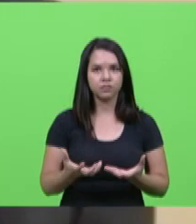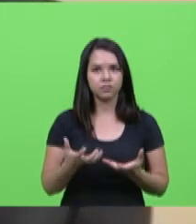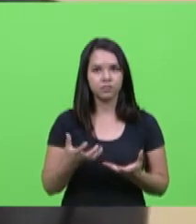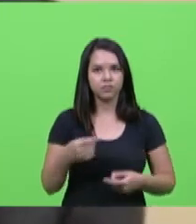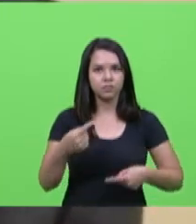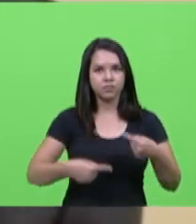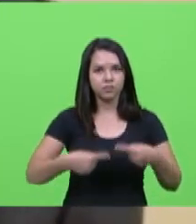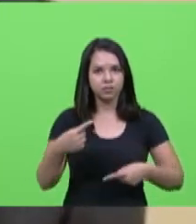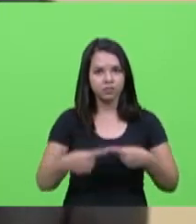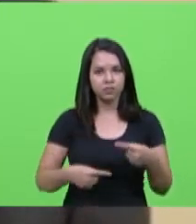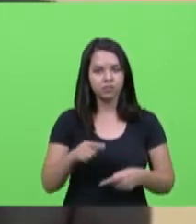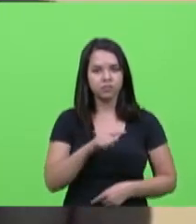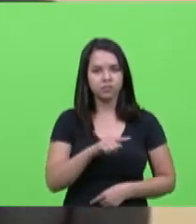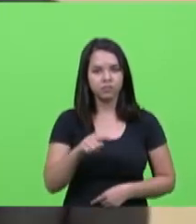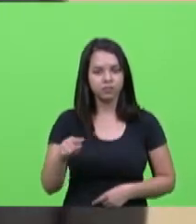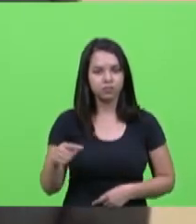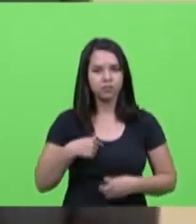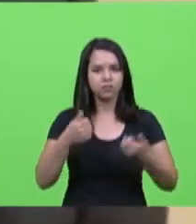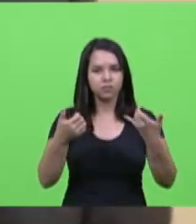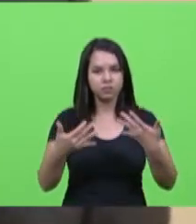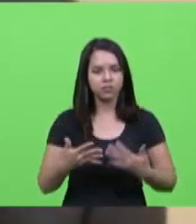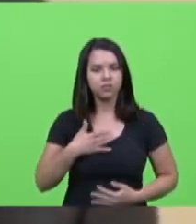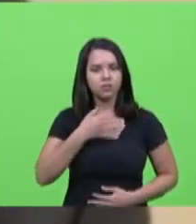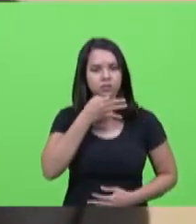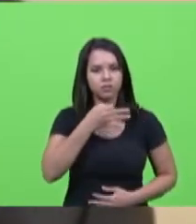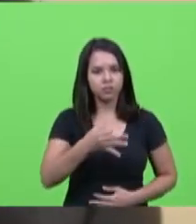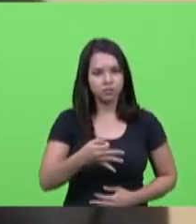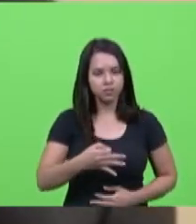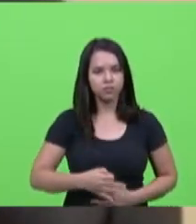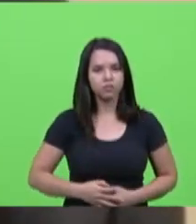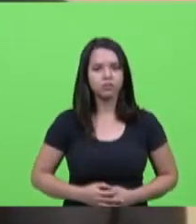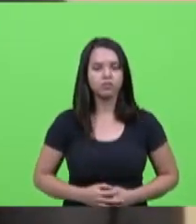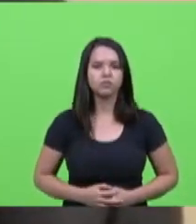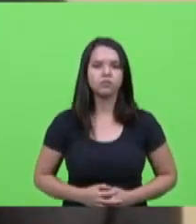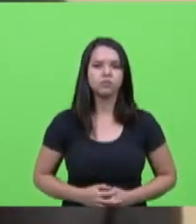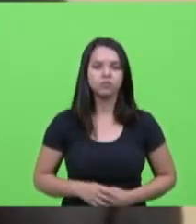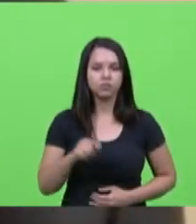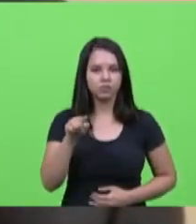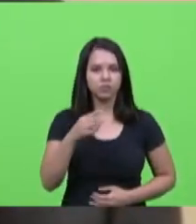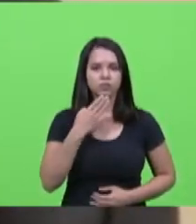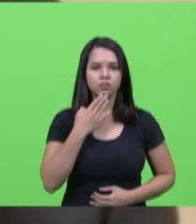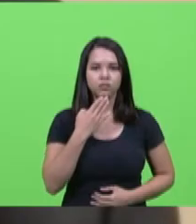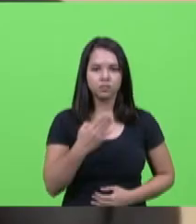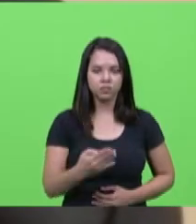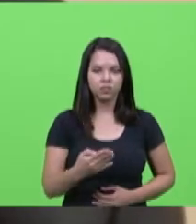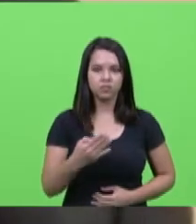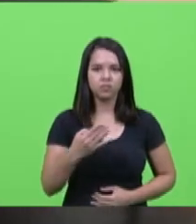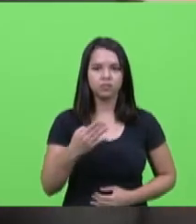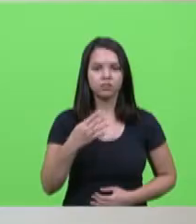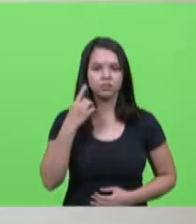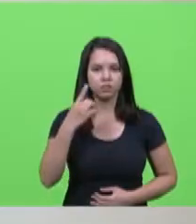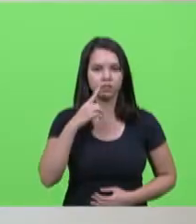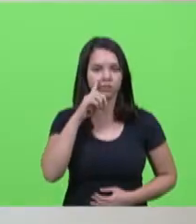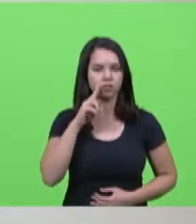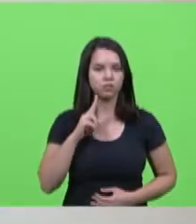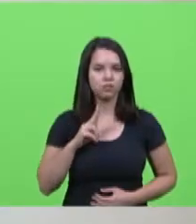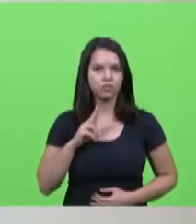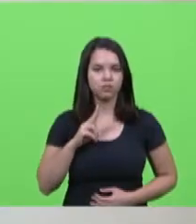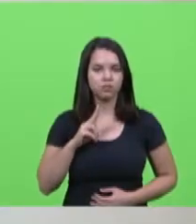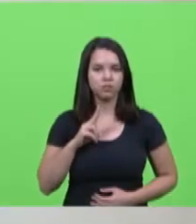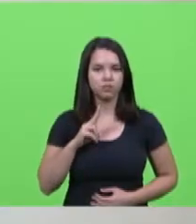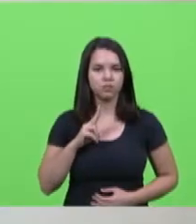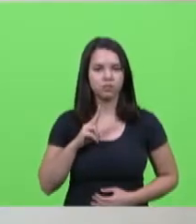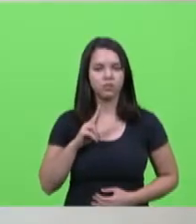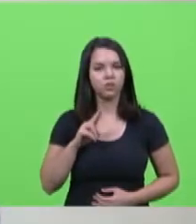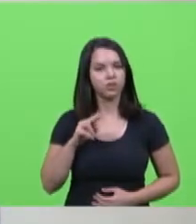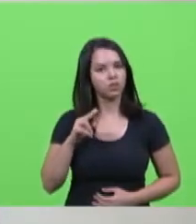discutir com vocês, colocar minha opinião com relação a esse requerimento que o deputado Ivan Nats coloca. Ainda não tá, o requerimento ainda não está em